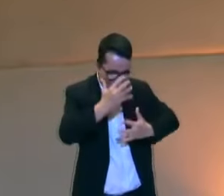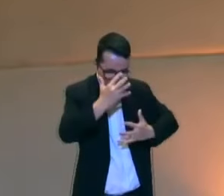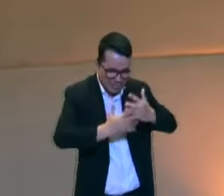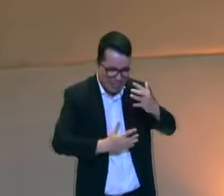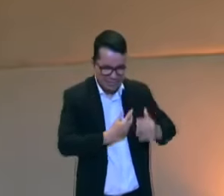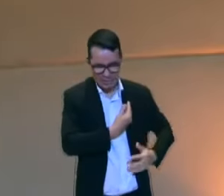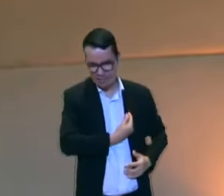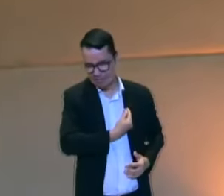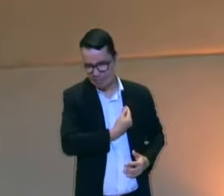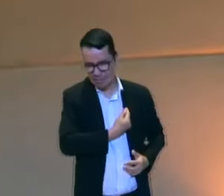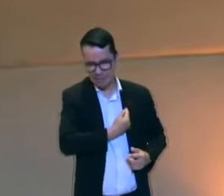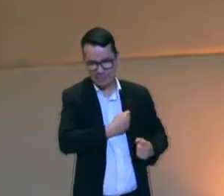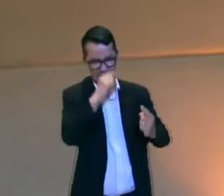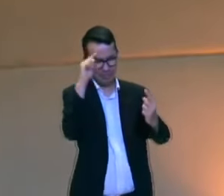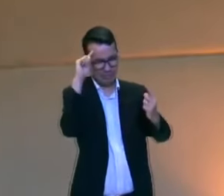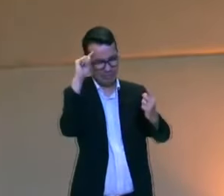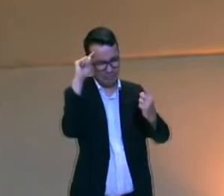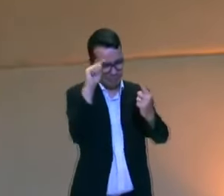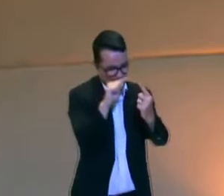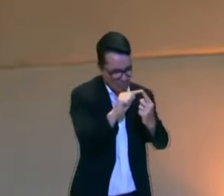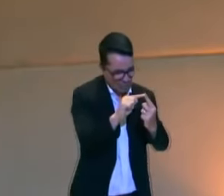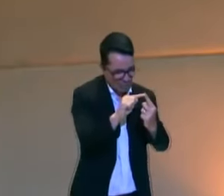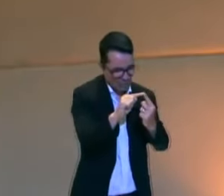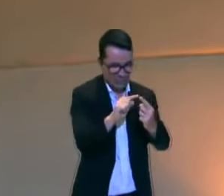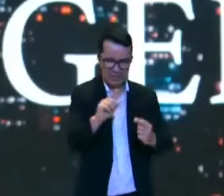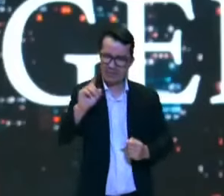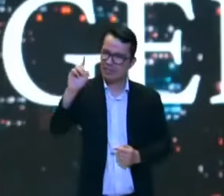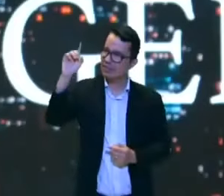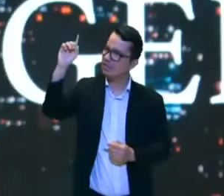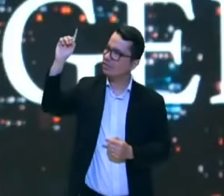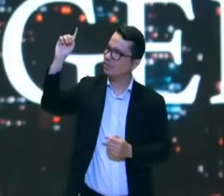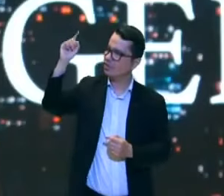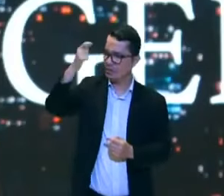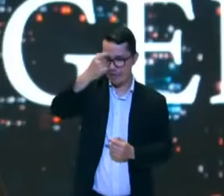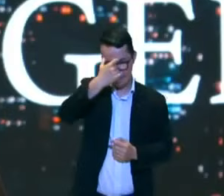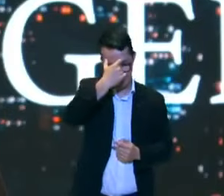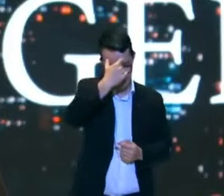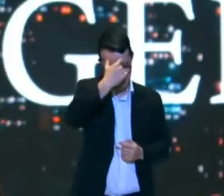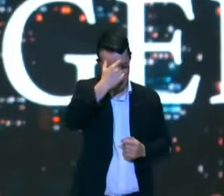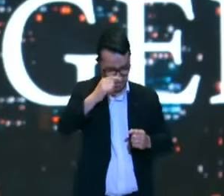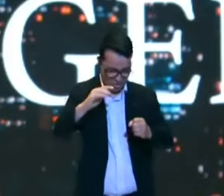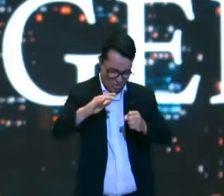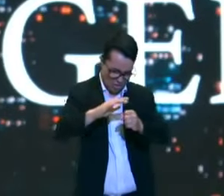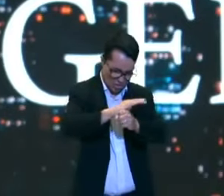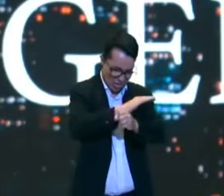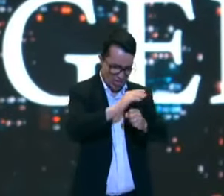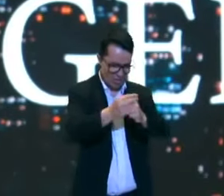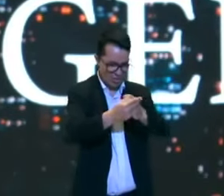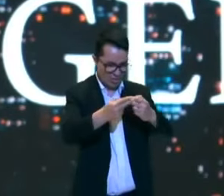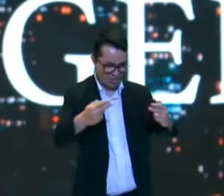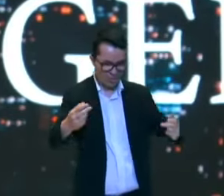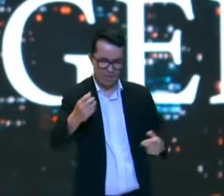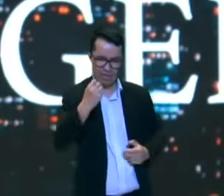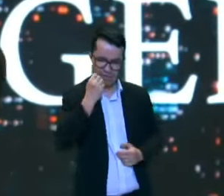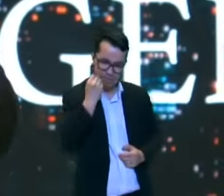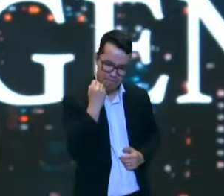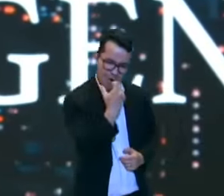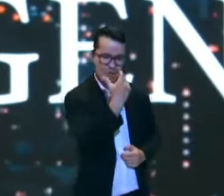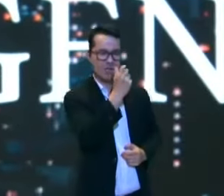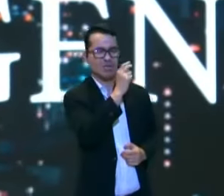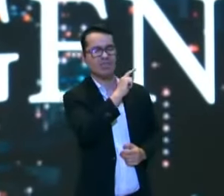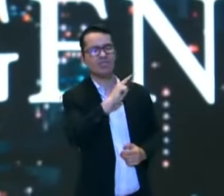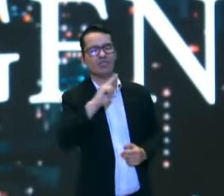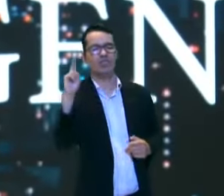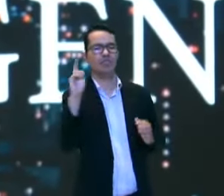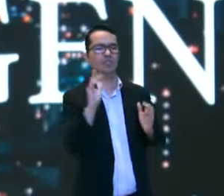teu propósito. Encha a minha mente de coisa boa, em nome de